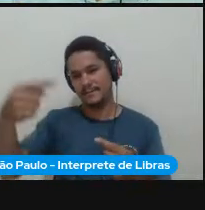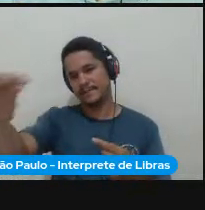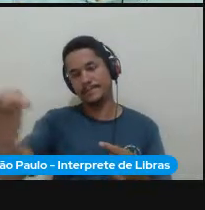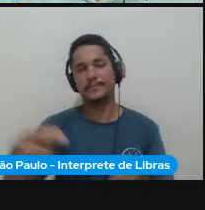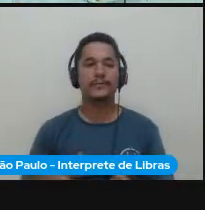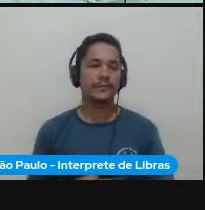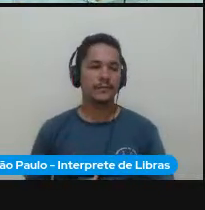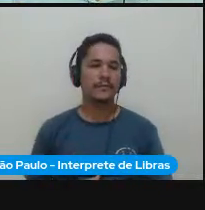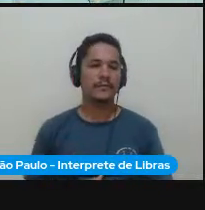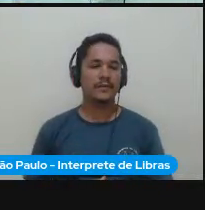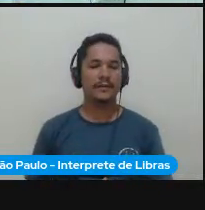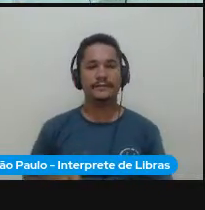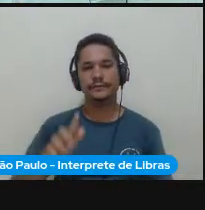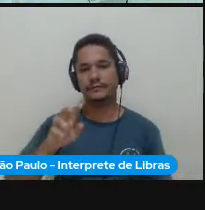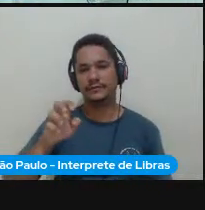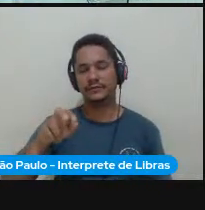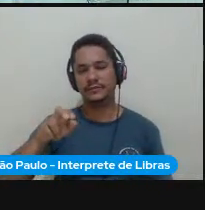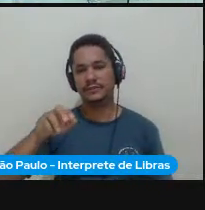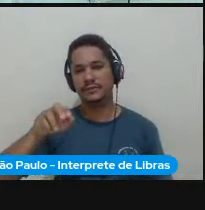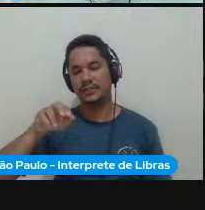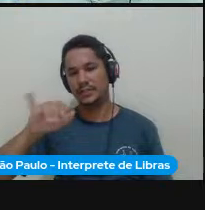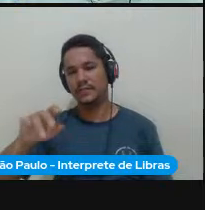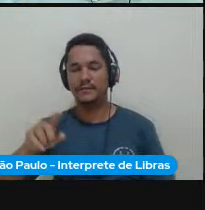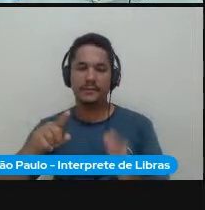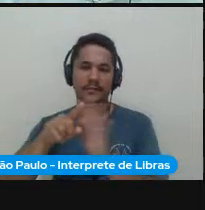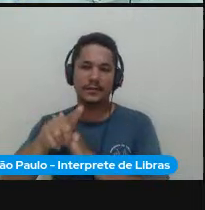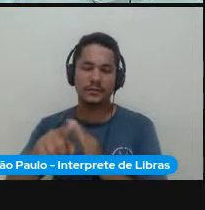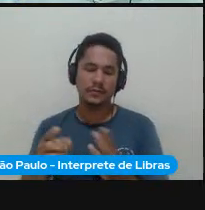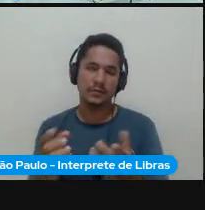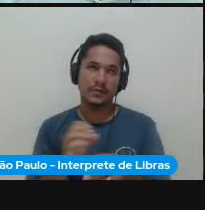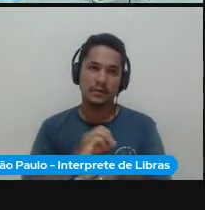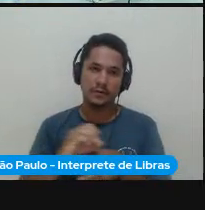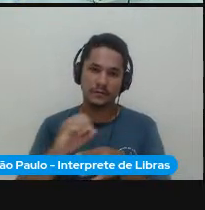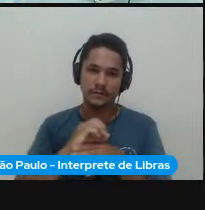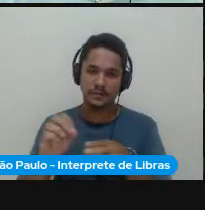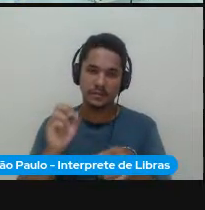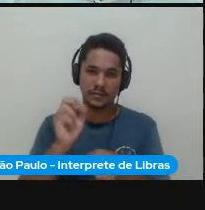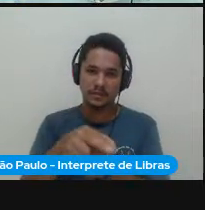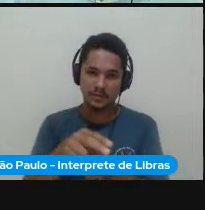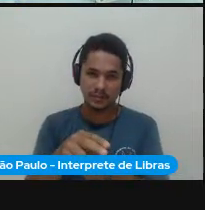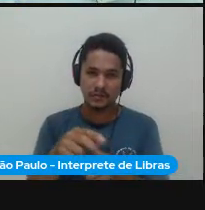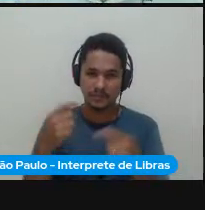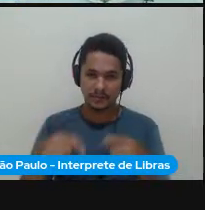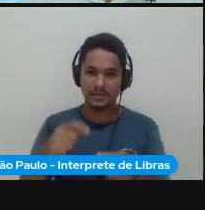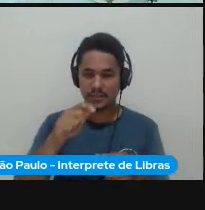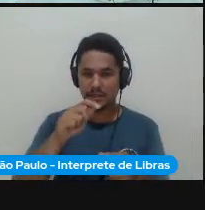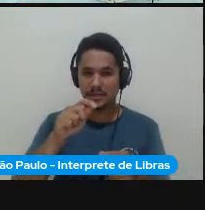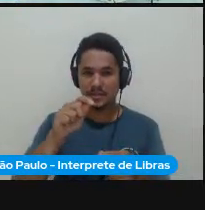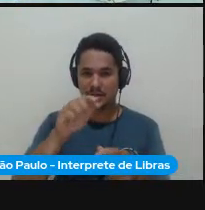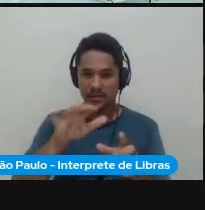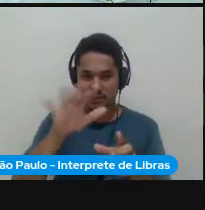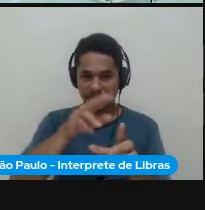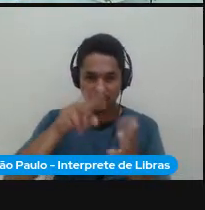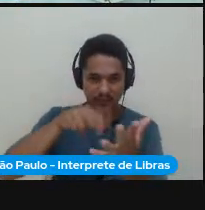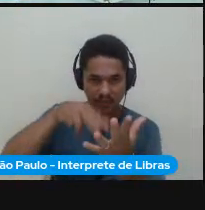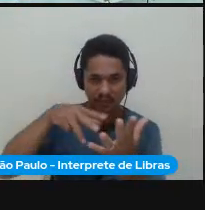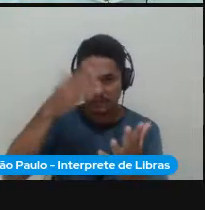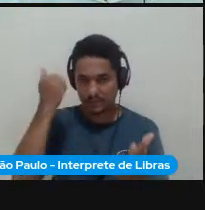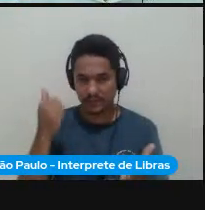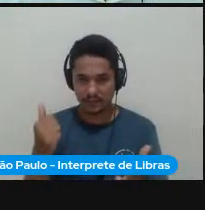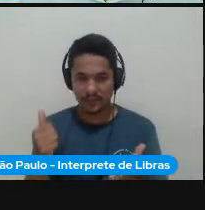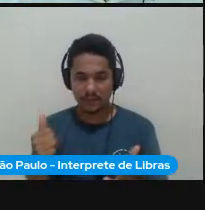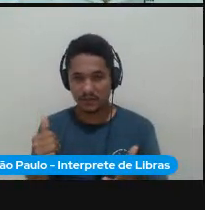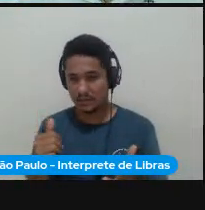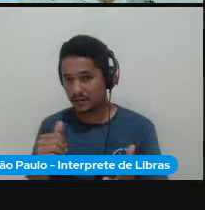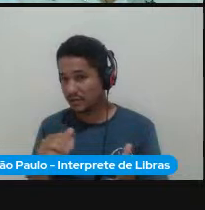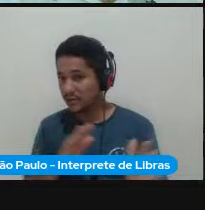A Geni também no Cônego pergunta, para entrar na oficina das xícaras, tem que estar alfabetizada? Geni, não só nas oficinas das